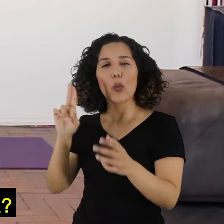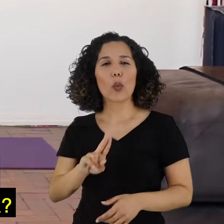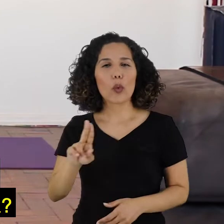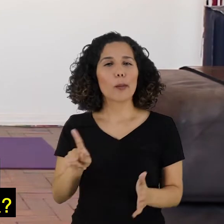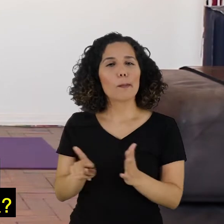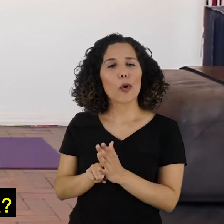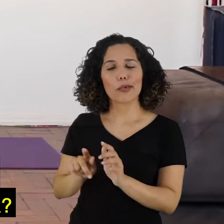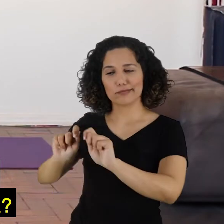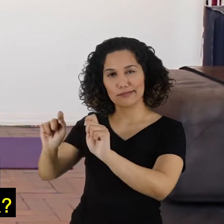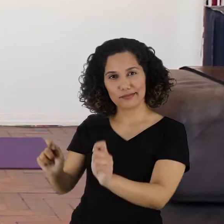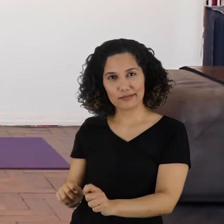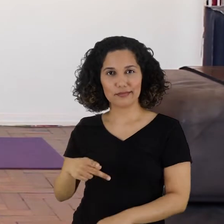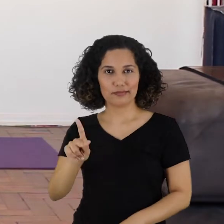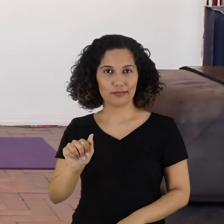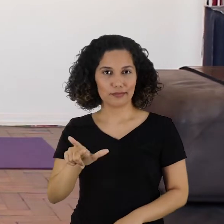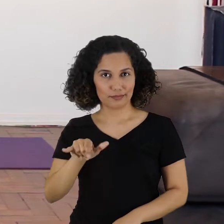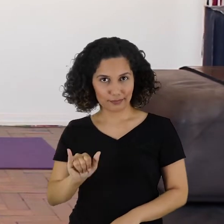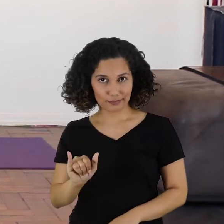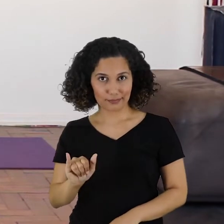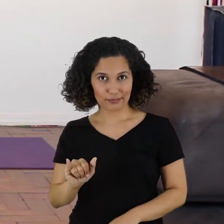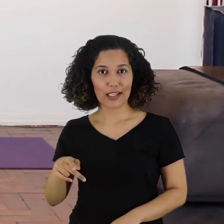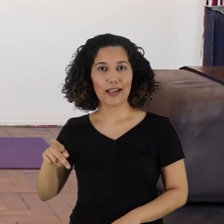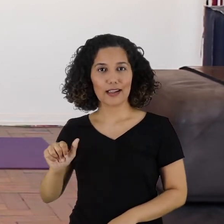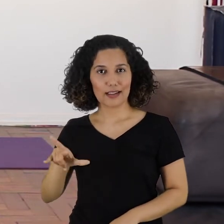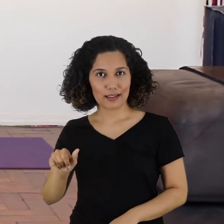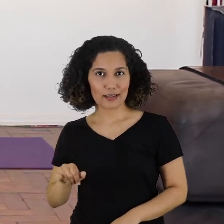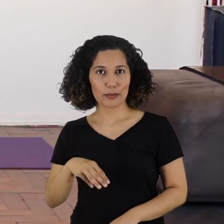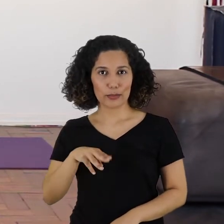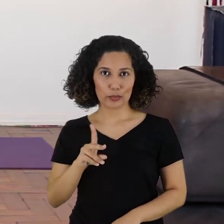o mudra da deusa Kali, tá? Chama Kali Mudra, esse mudra.